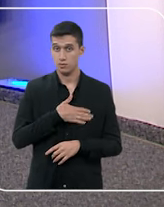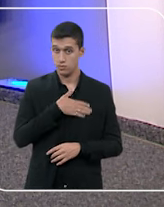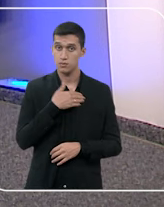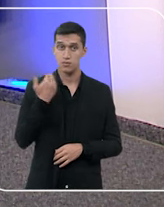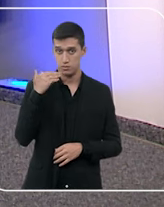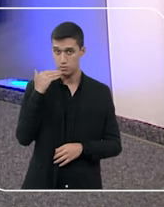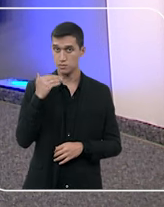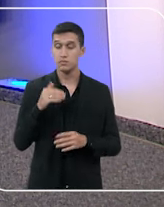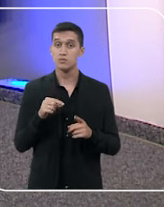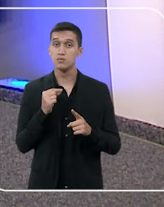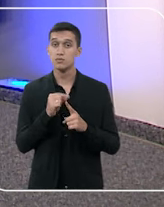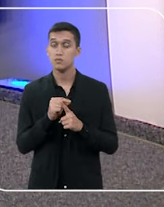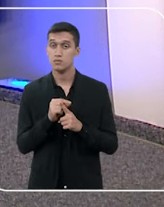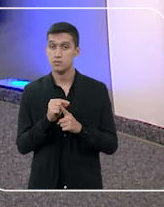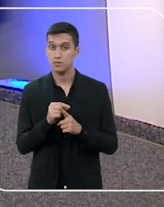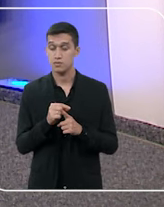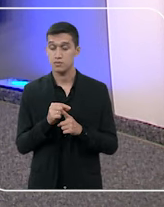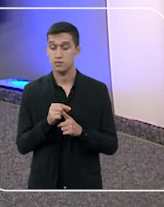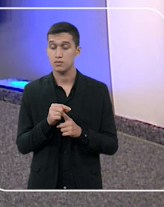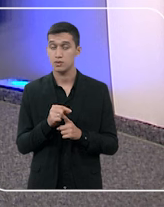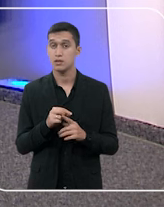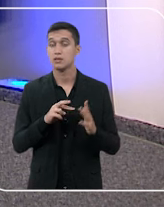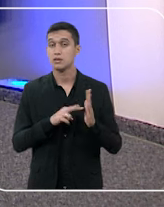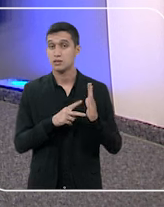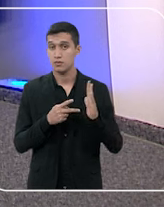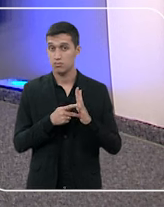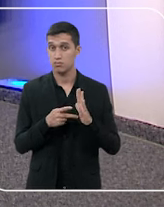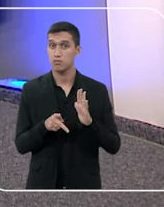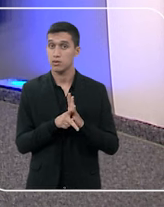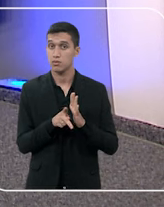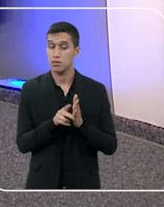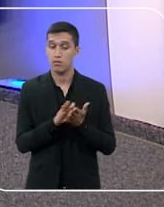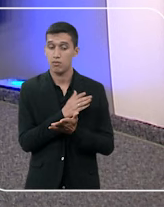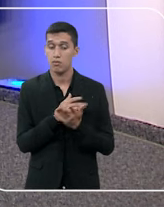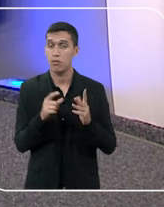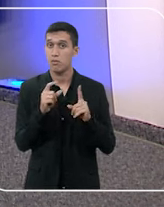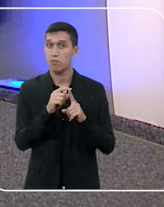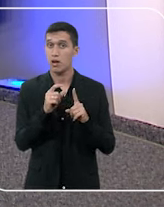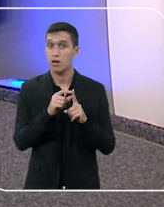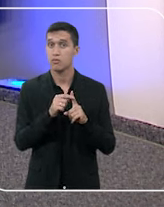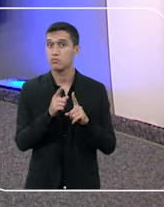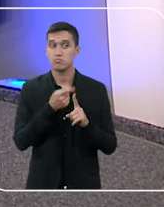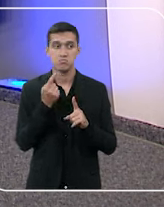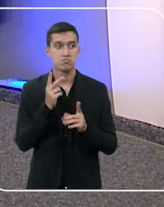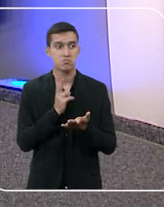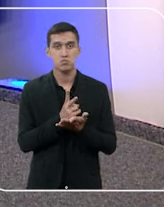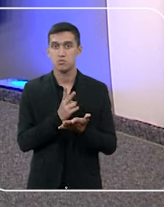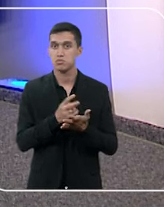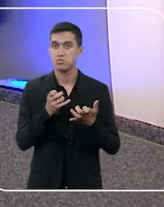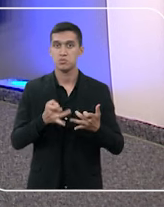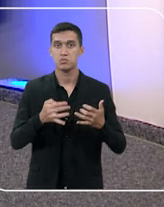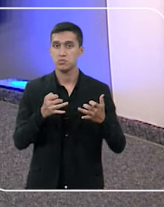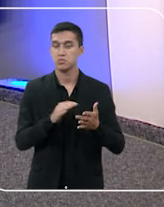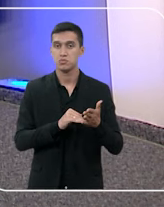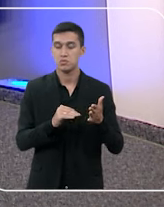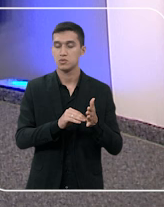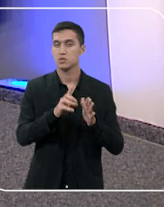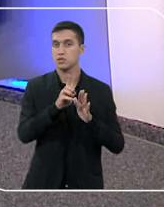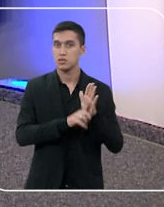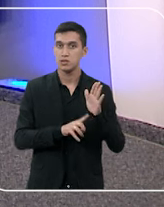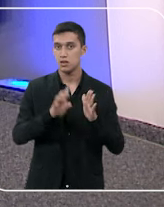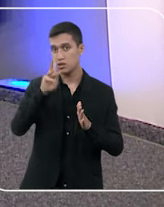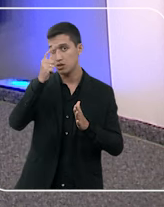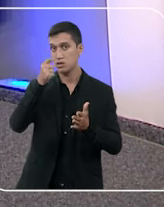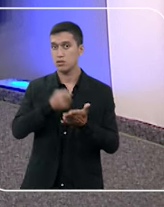professora Natália, o significado dessas expressões assim que sempre ouvimos falar no âmbito do direito, nas decisões